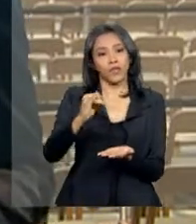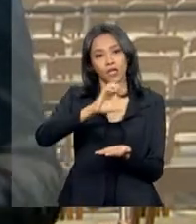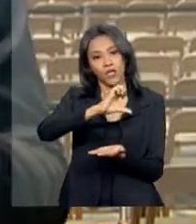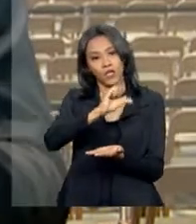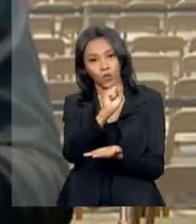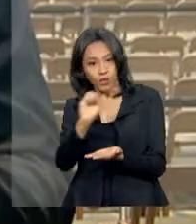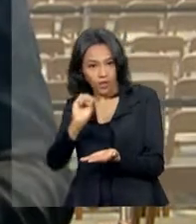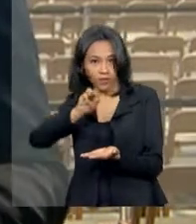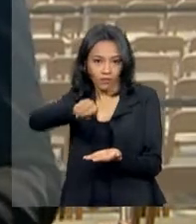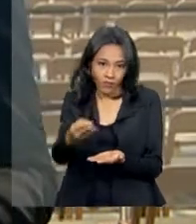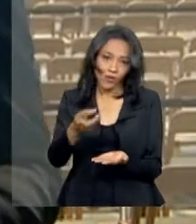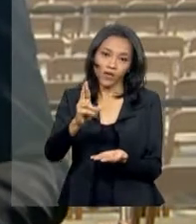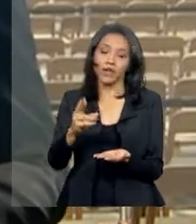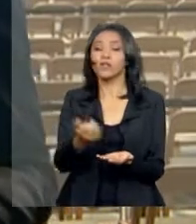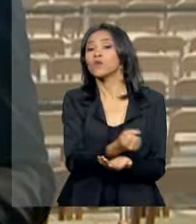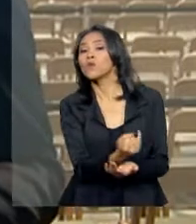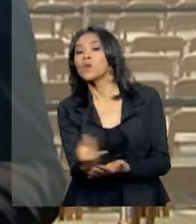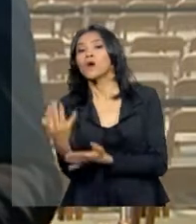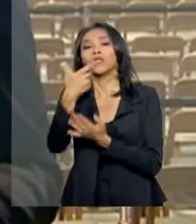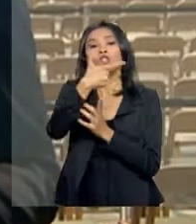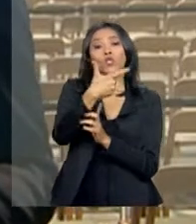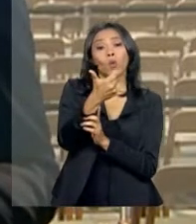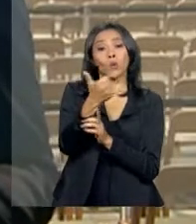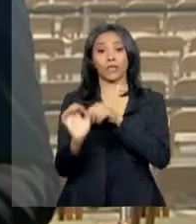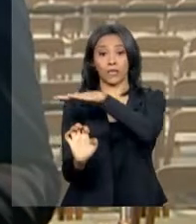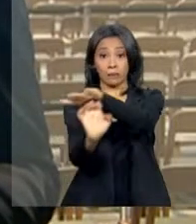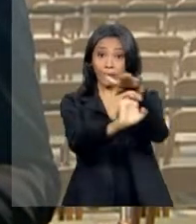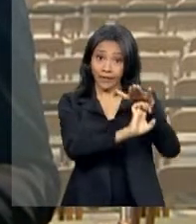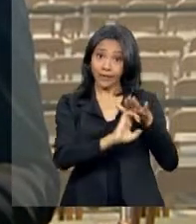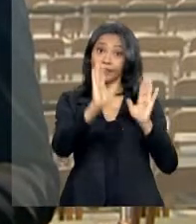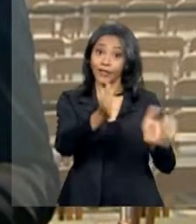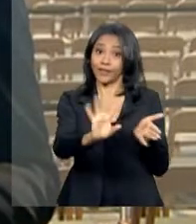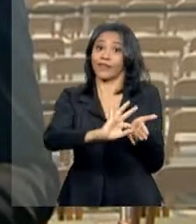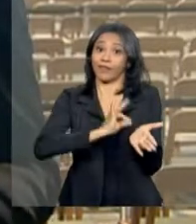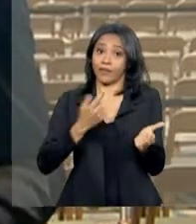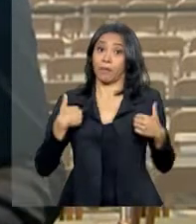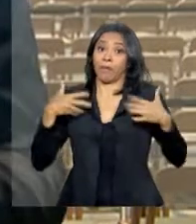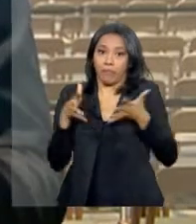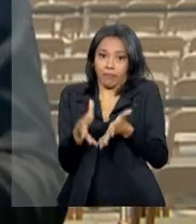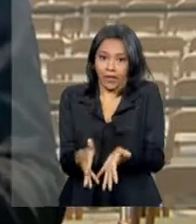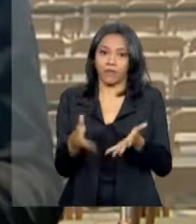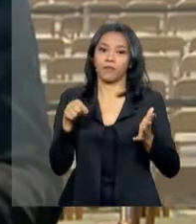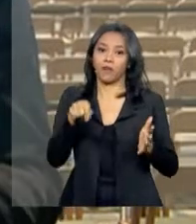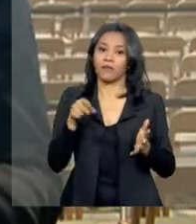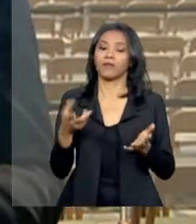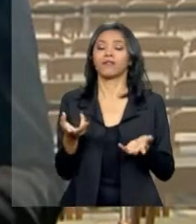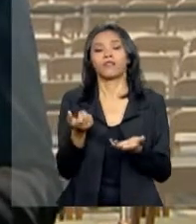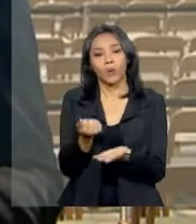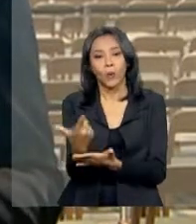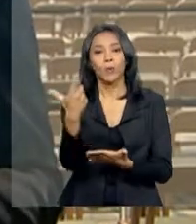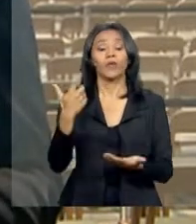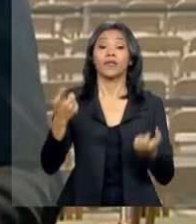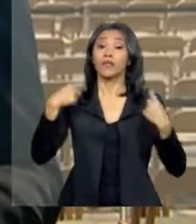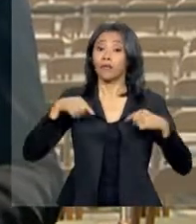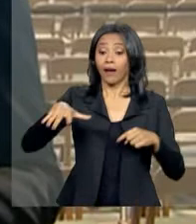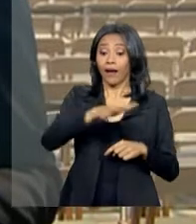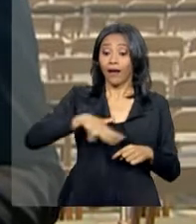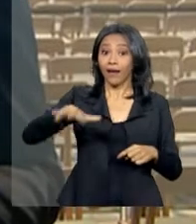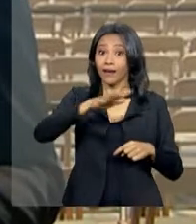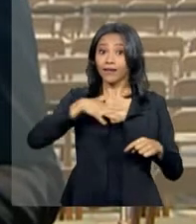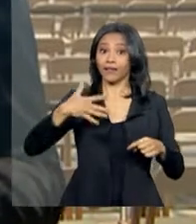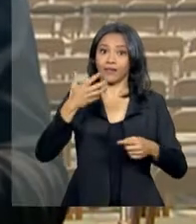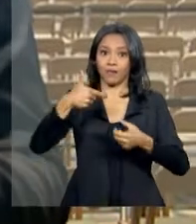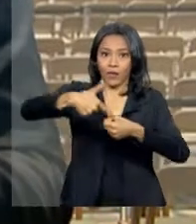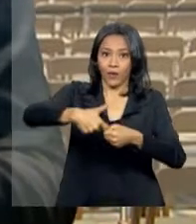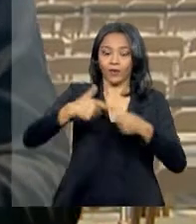reais duas empresas se inscreveram para participar dessa licitação e o setor está otimista com a retomada da